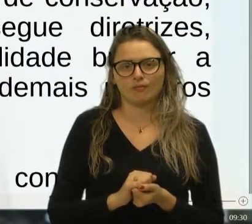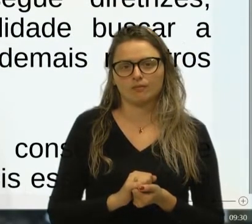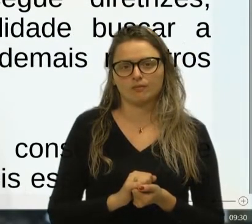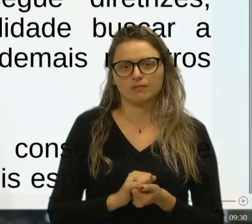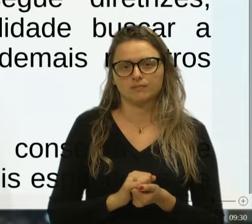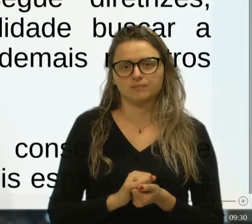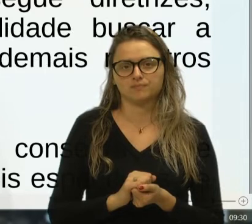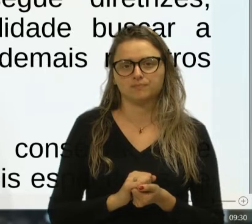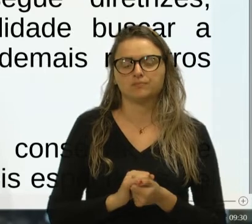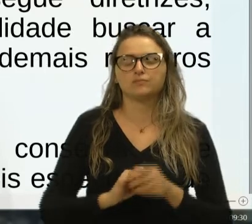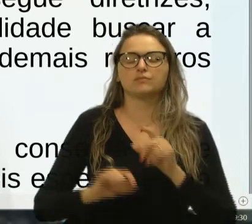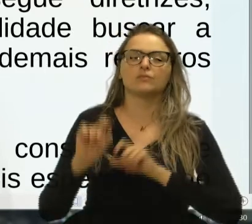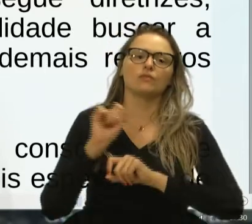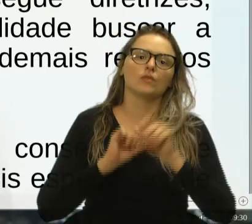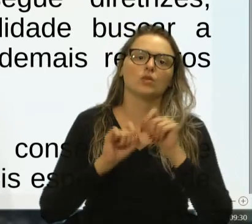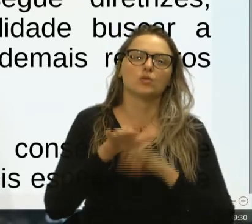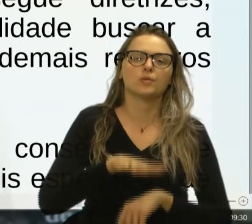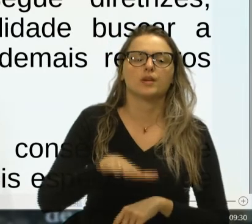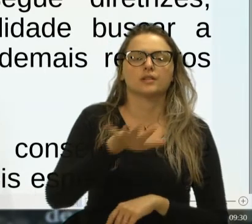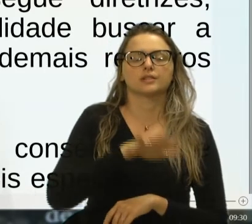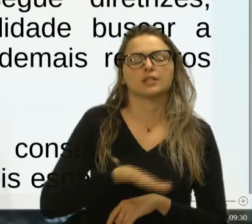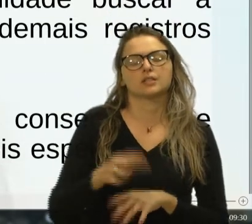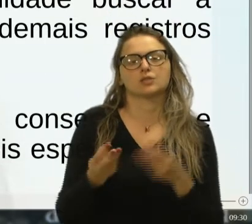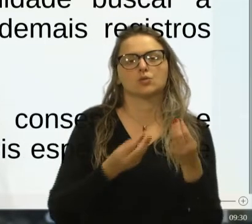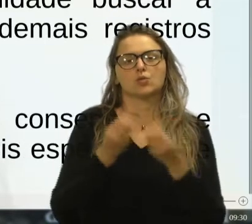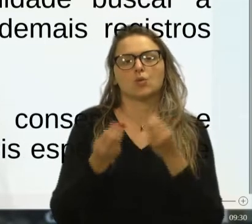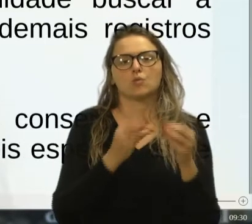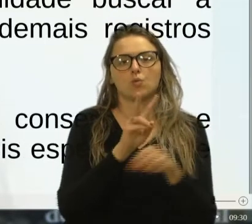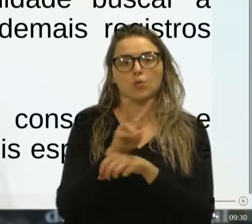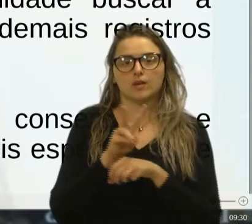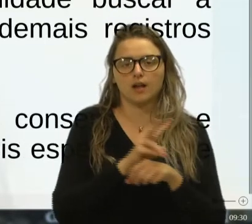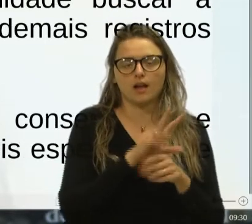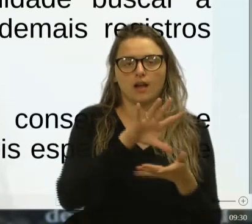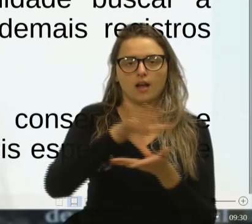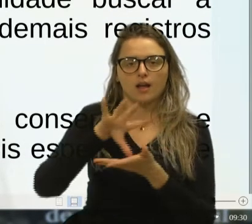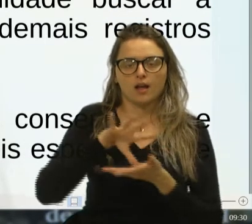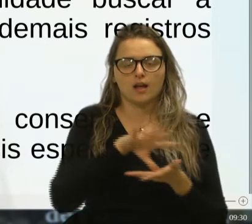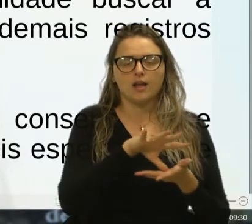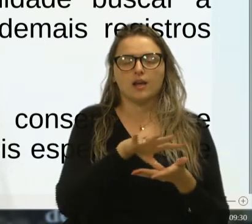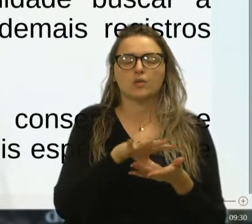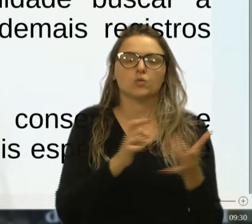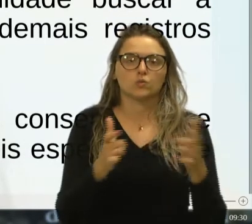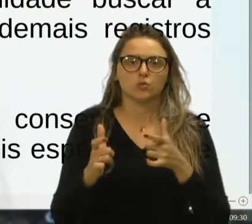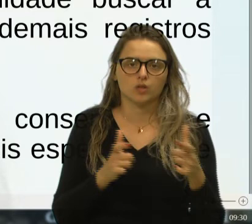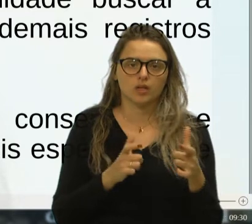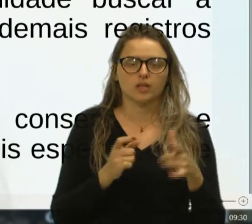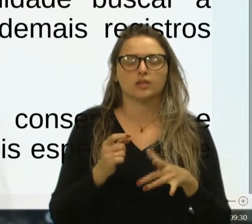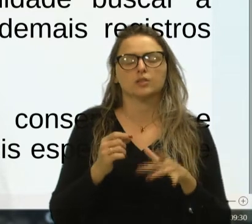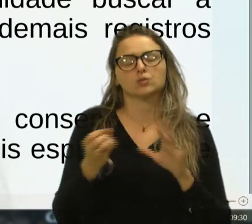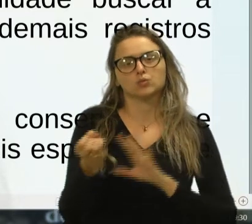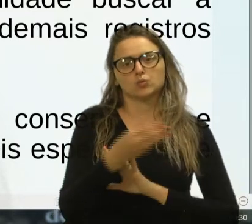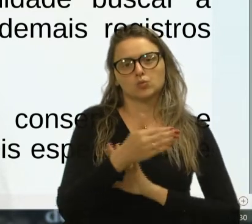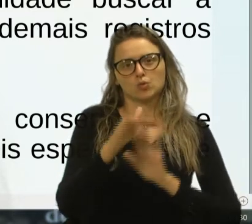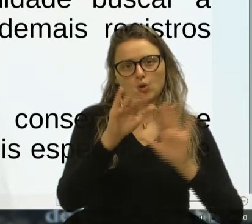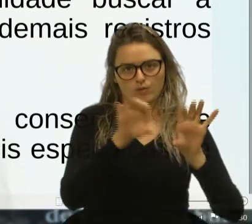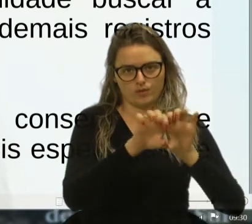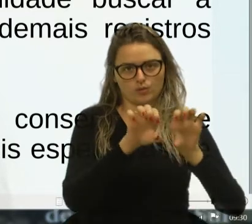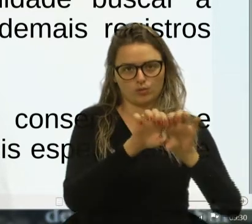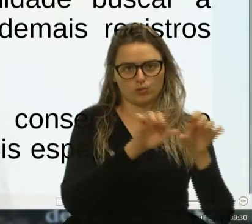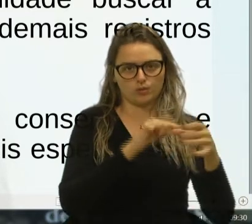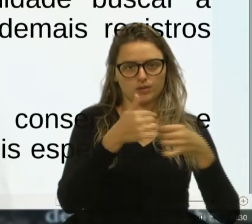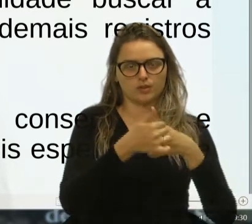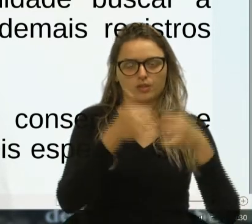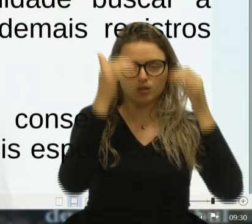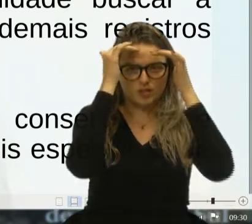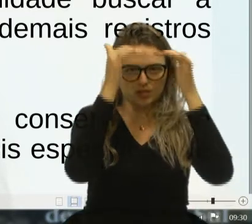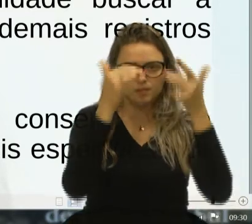Com relação às unidades de conservação, né? Quanto aos parques e unidades de conservação, o gravame no plano diretor segue diretrizes,